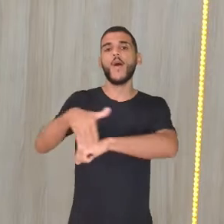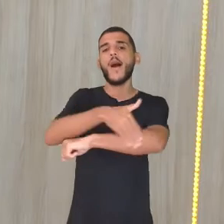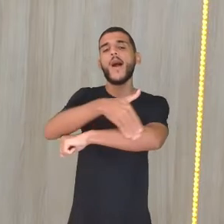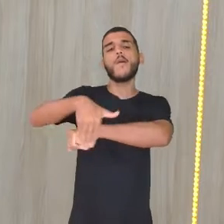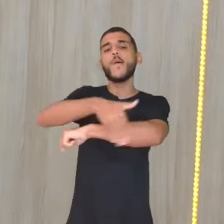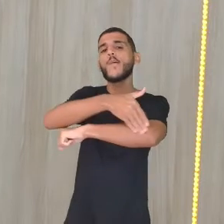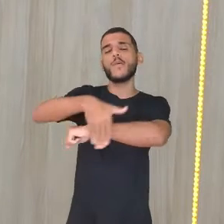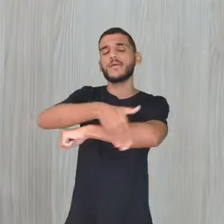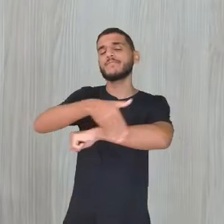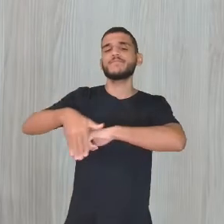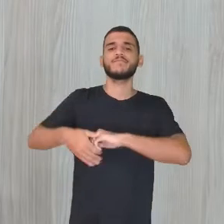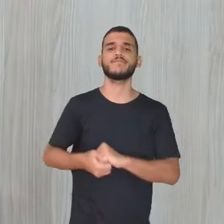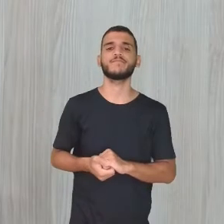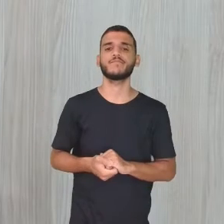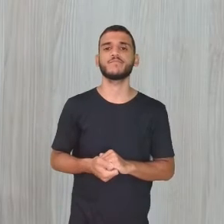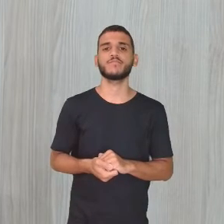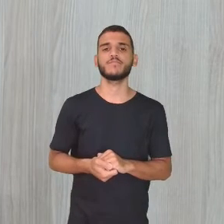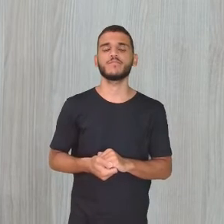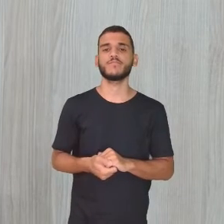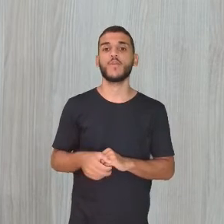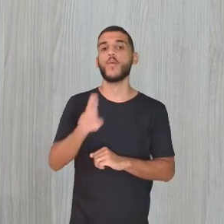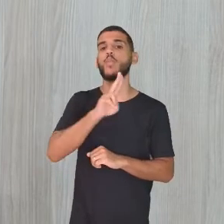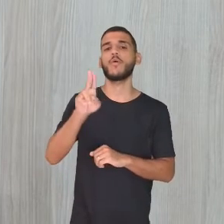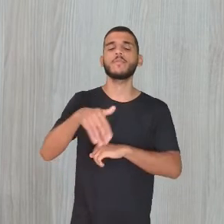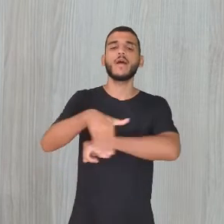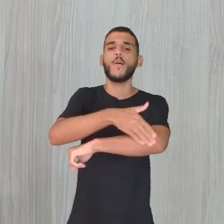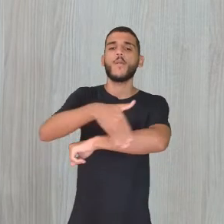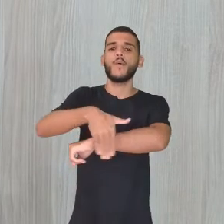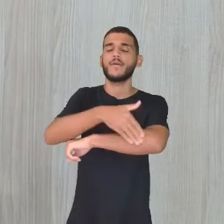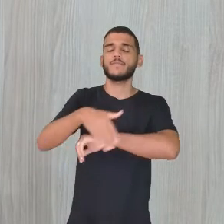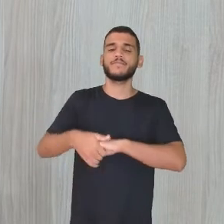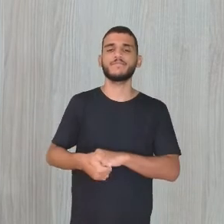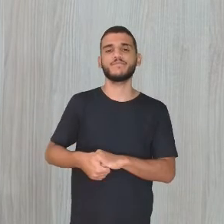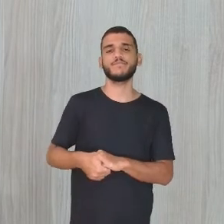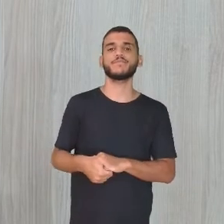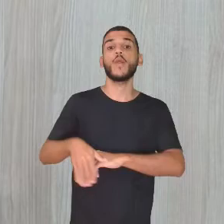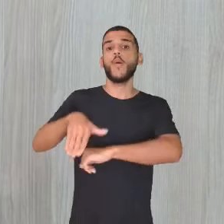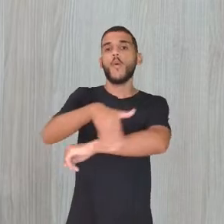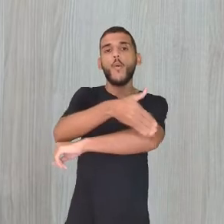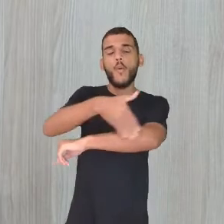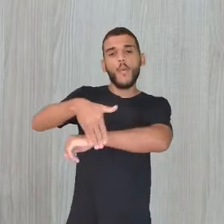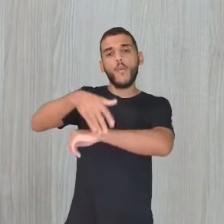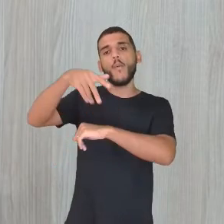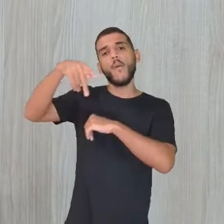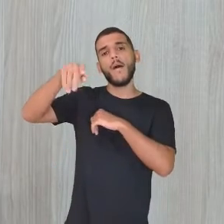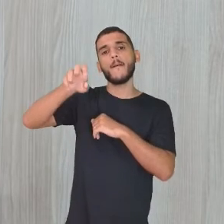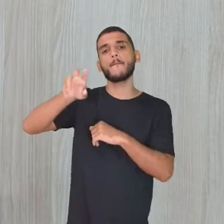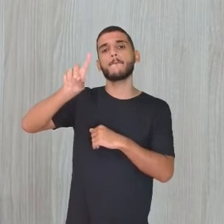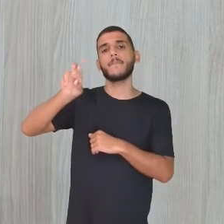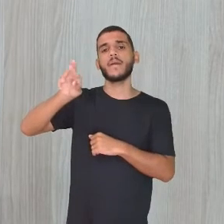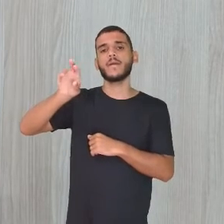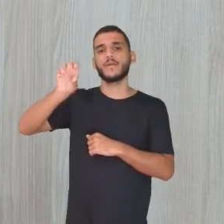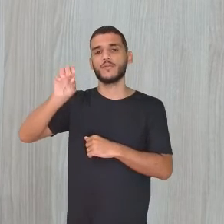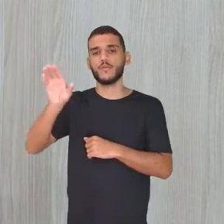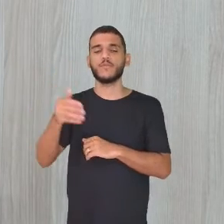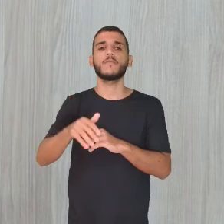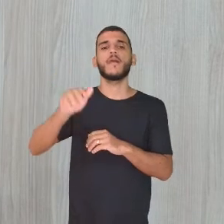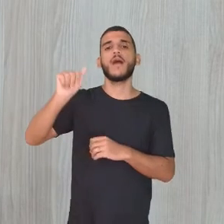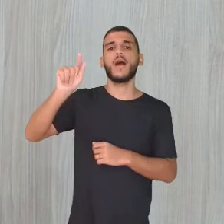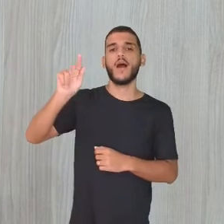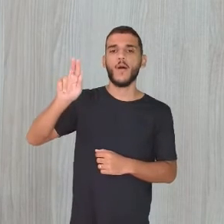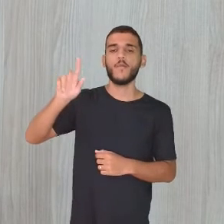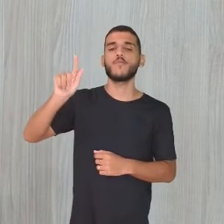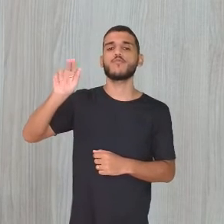mora, a rua. O nome da rua? É. Rua Pedro Augusto Carneiro Leão. Olha aí.